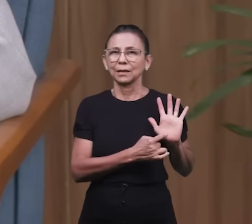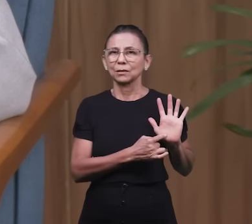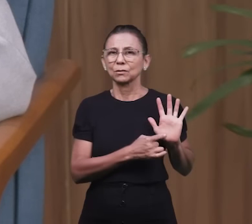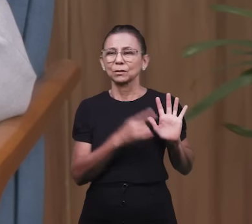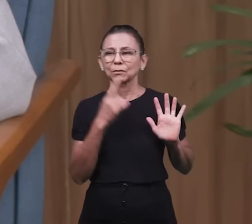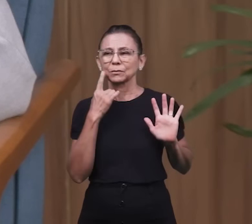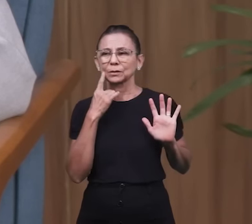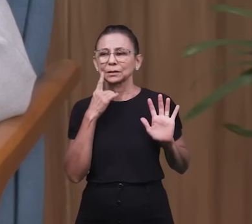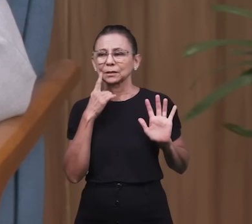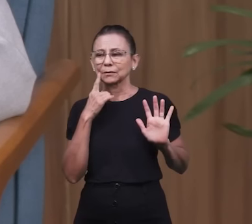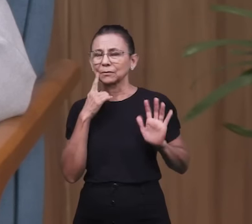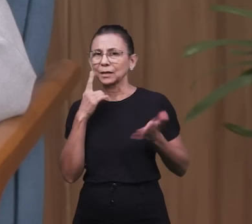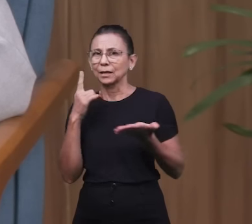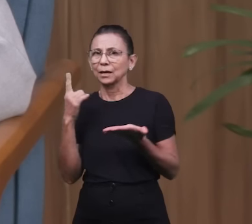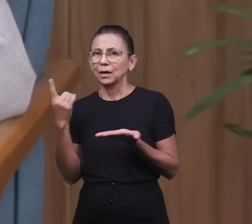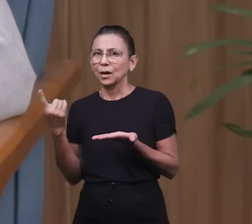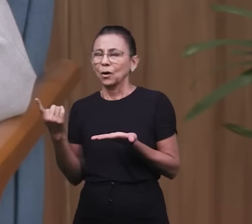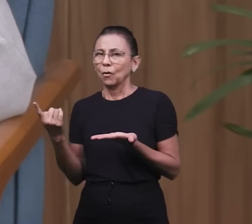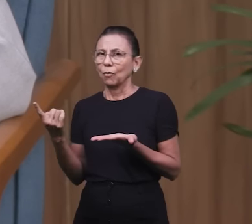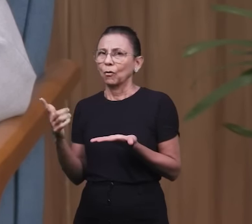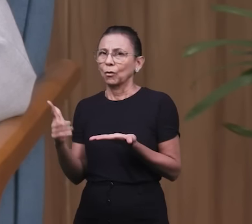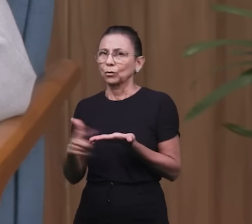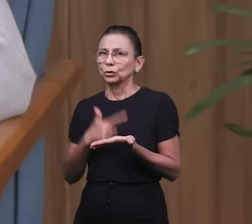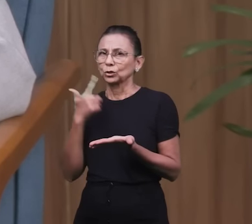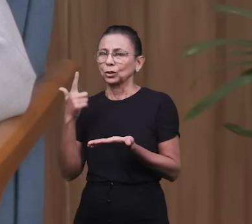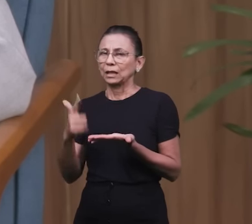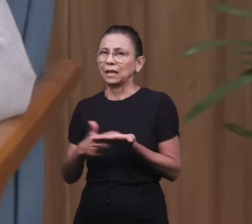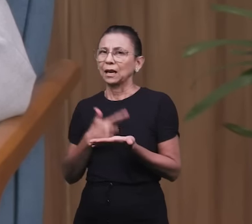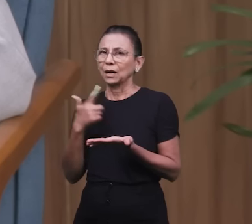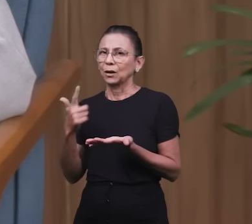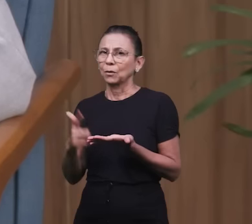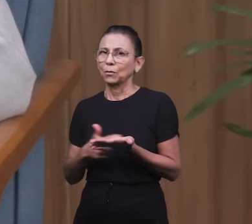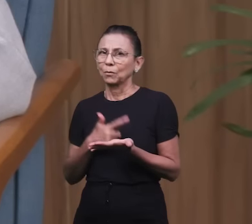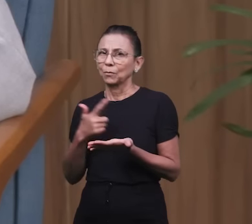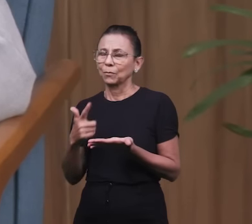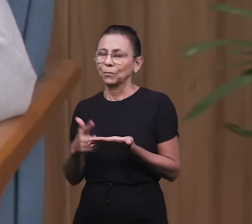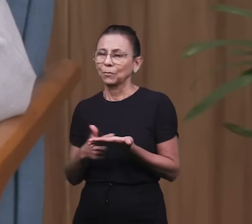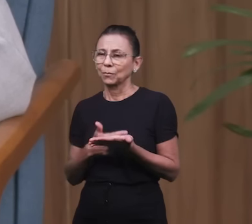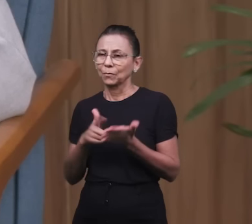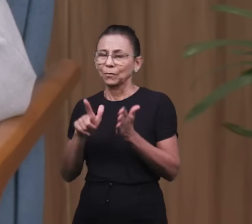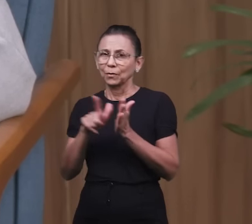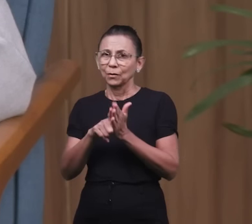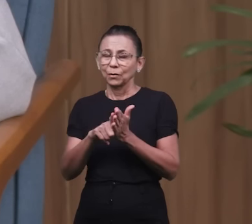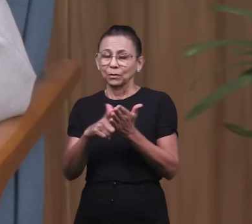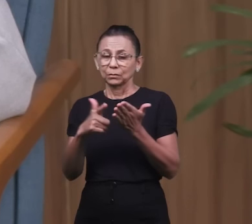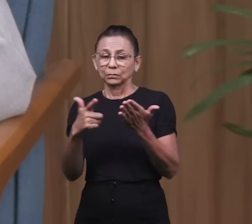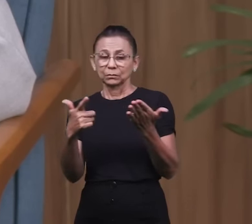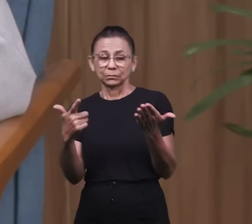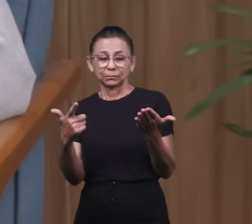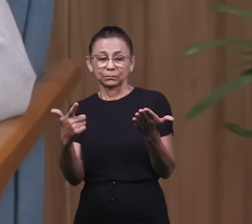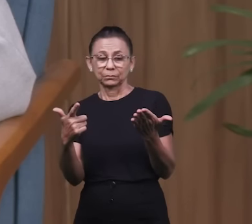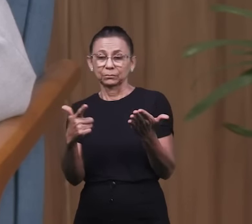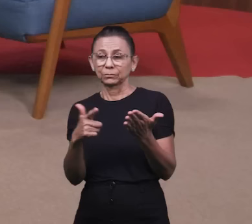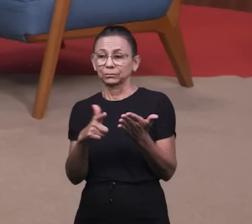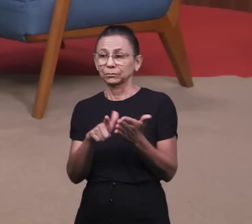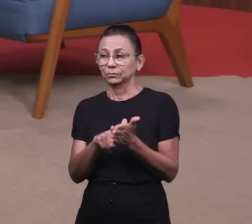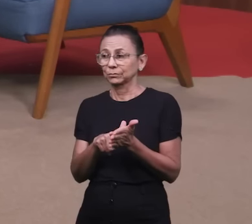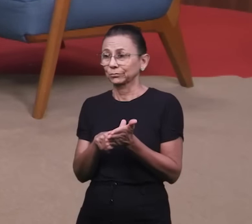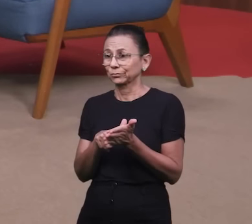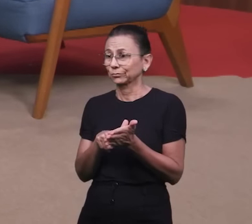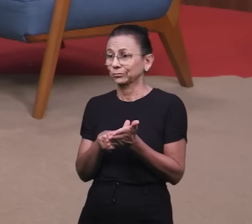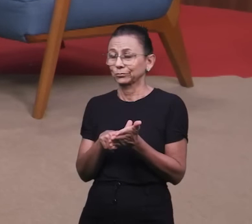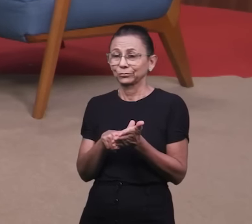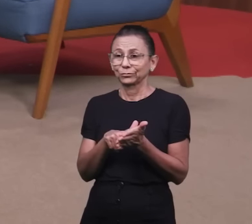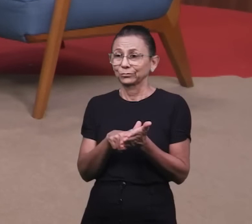as manchetes dos jornais dos nossos dias é quase que esses líderes né literal essa jornais estão